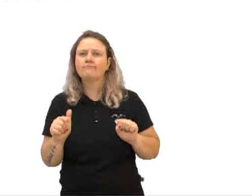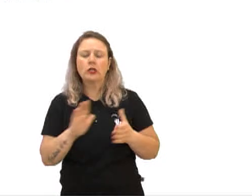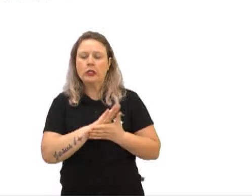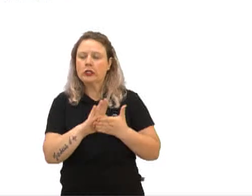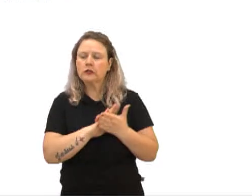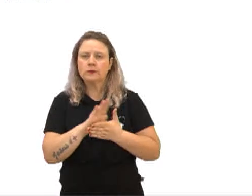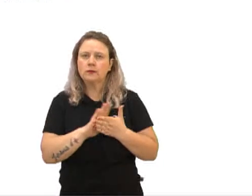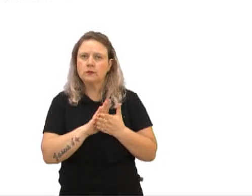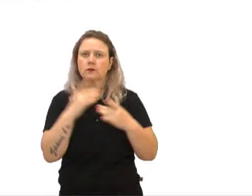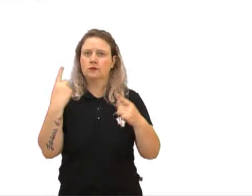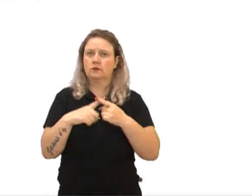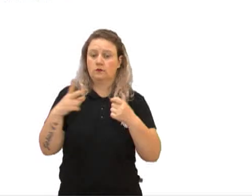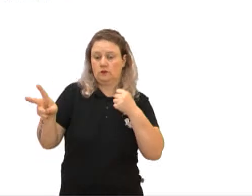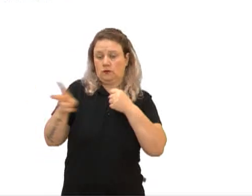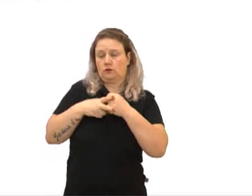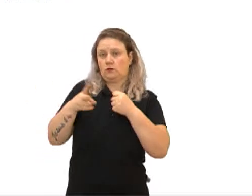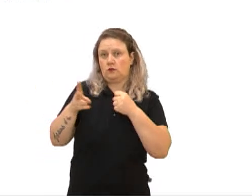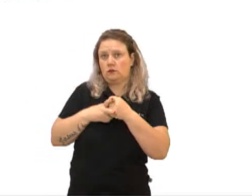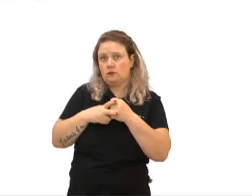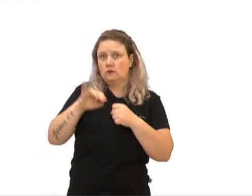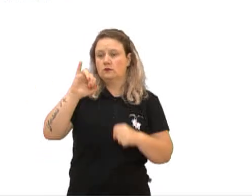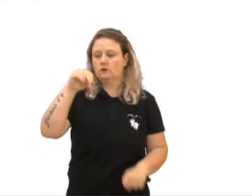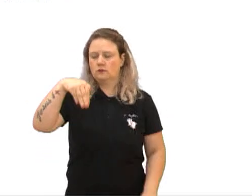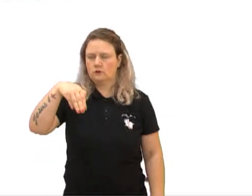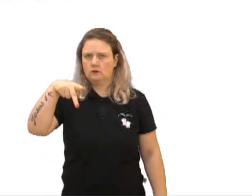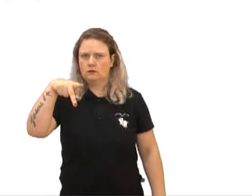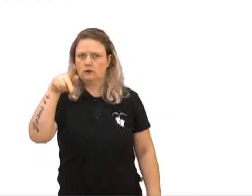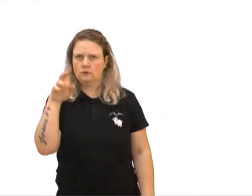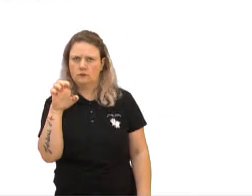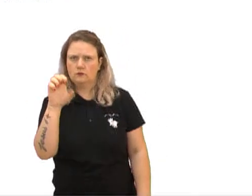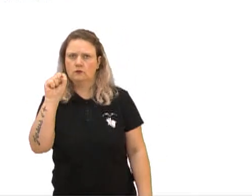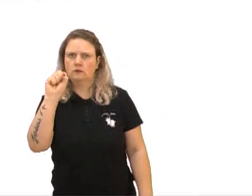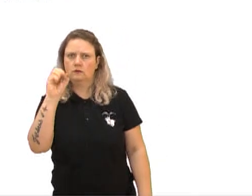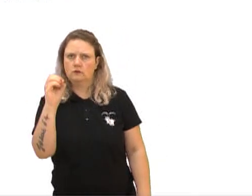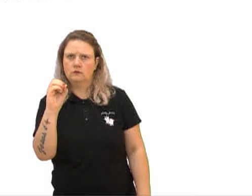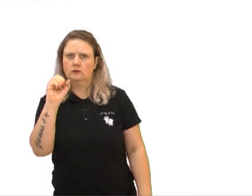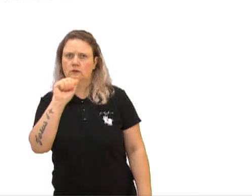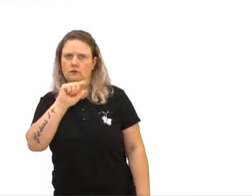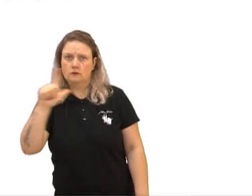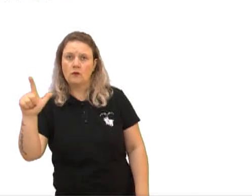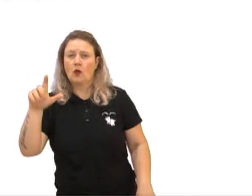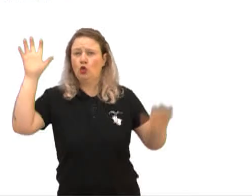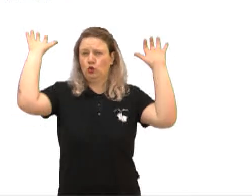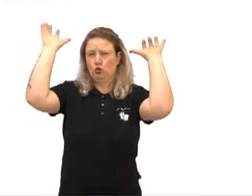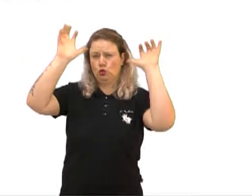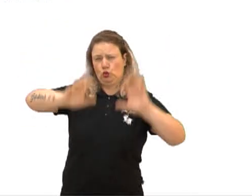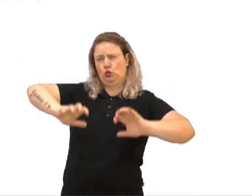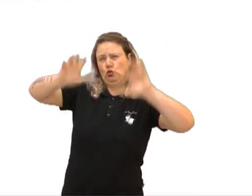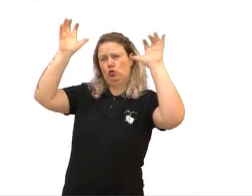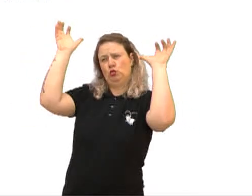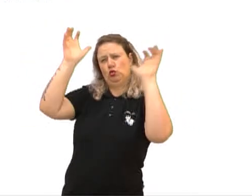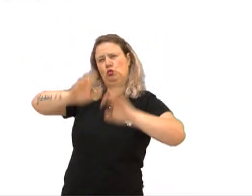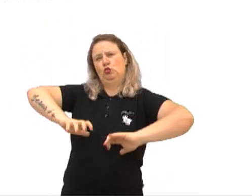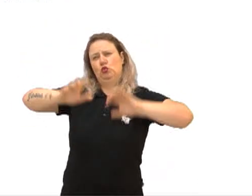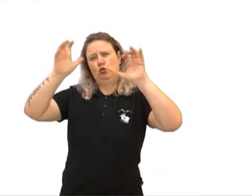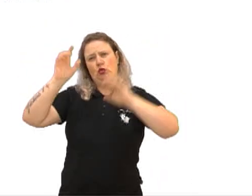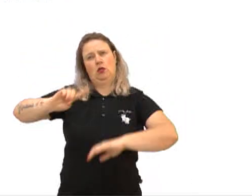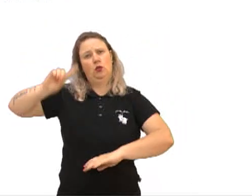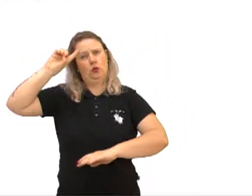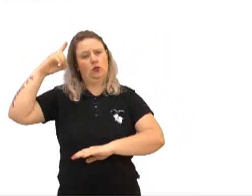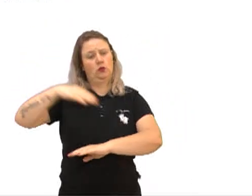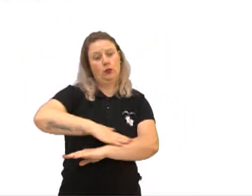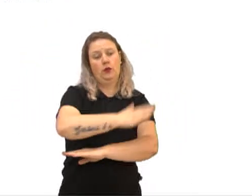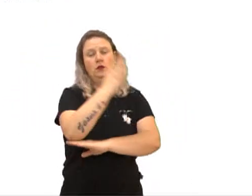verbo impessoal. Veja só, choveu o dia todo, faz 3 anos que estudo nessa